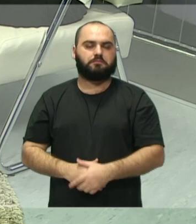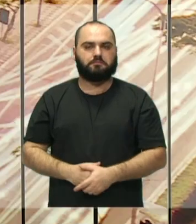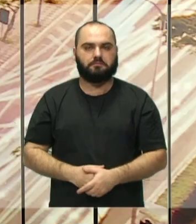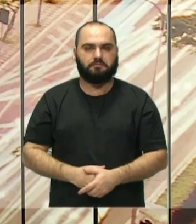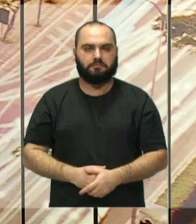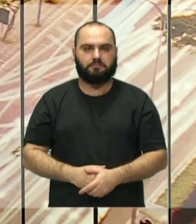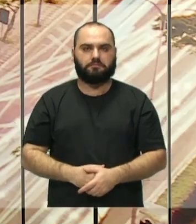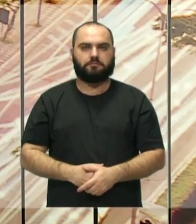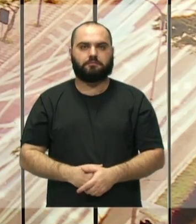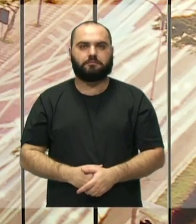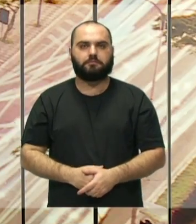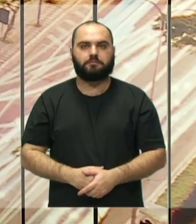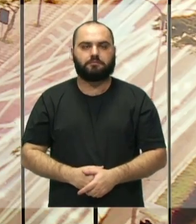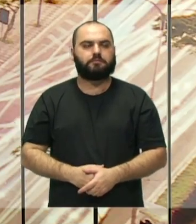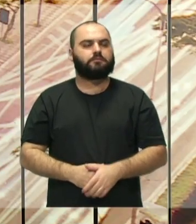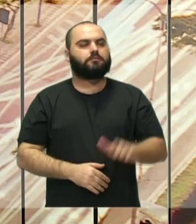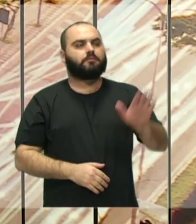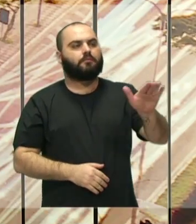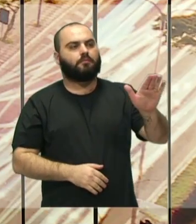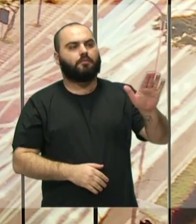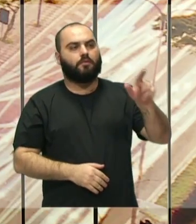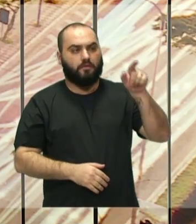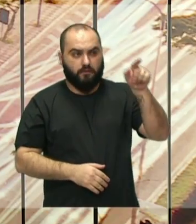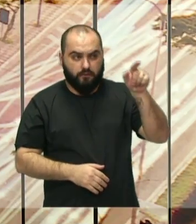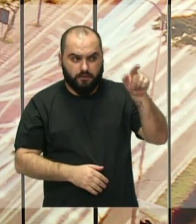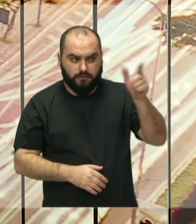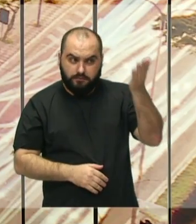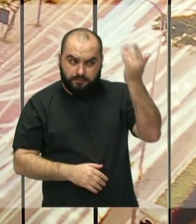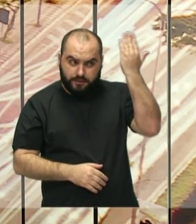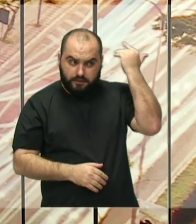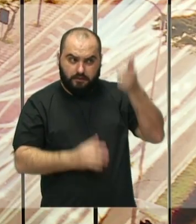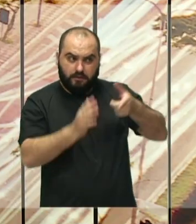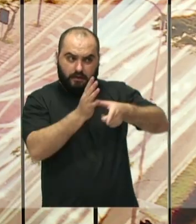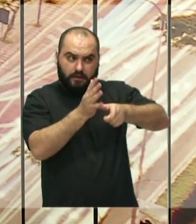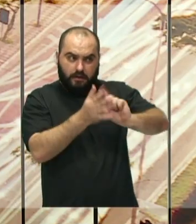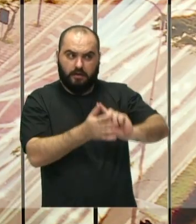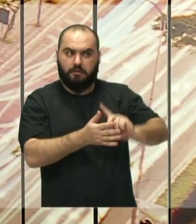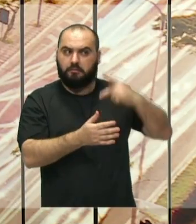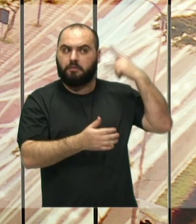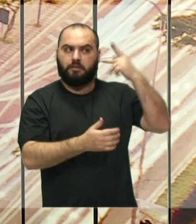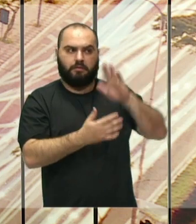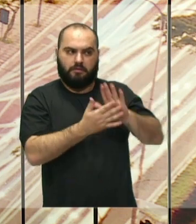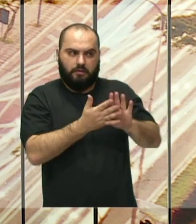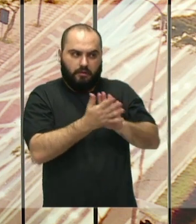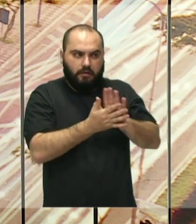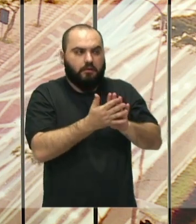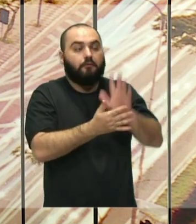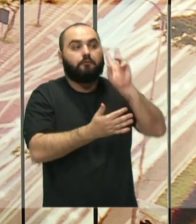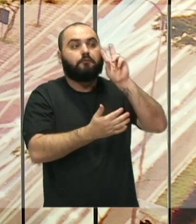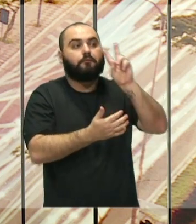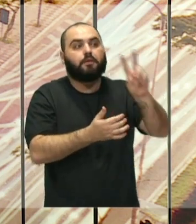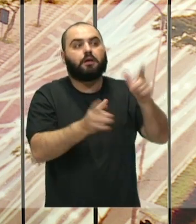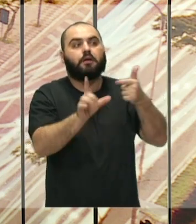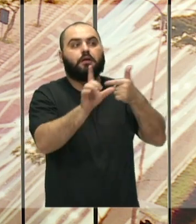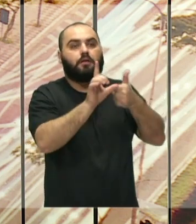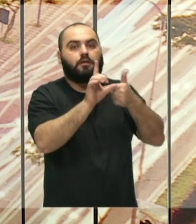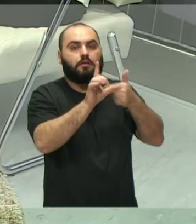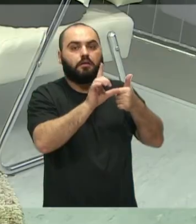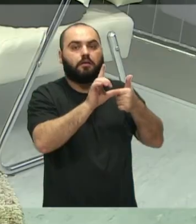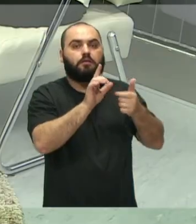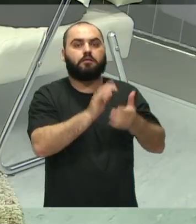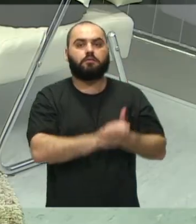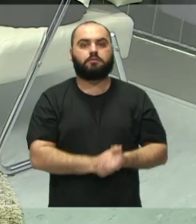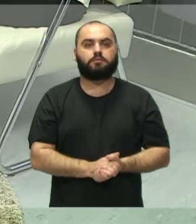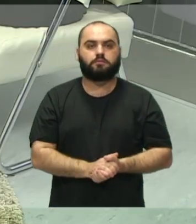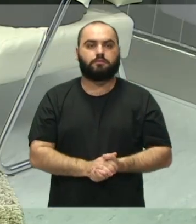senhora como cidadã tinha uma imagem do Poder Legislativo, quando a senhora entrou aqui e começou a atuar como parlamentar,